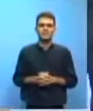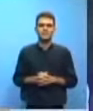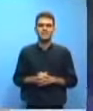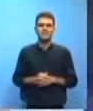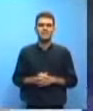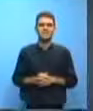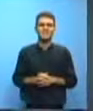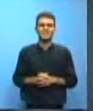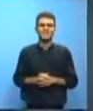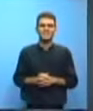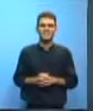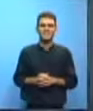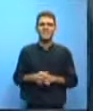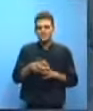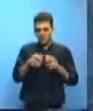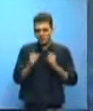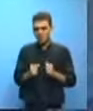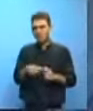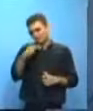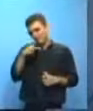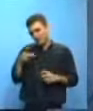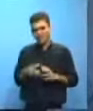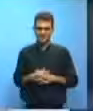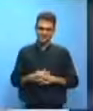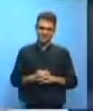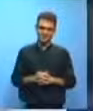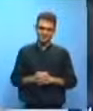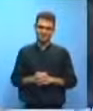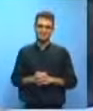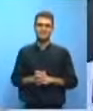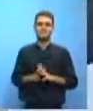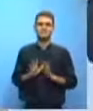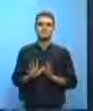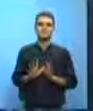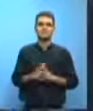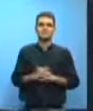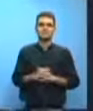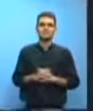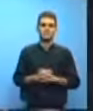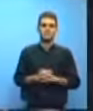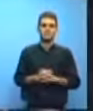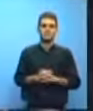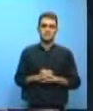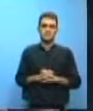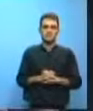ele. Eu mato, sim. Que é isso que ela não quer, eu.